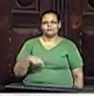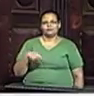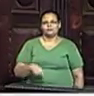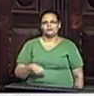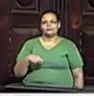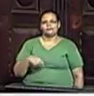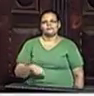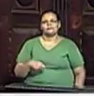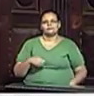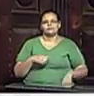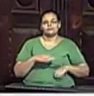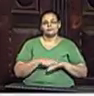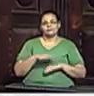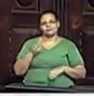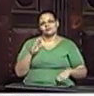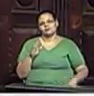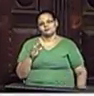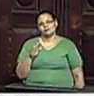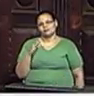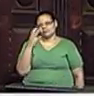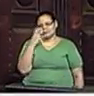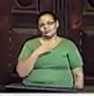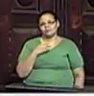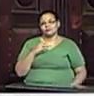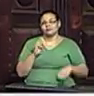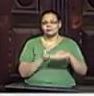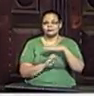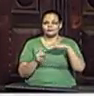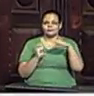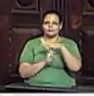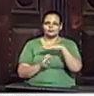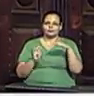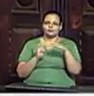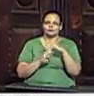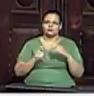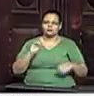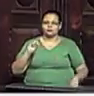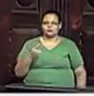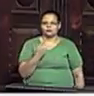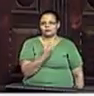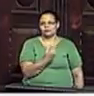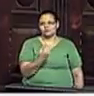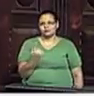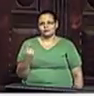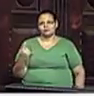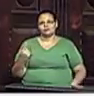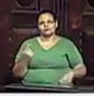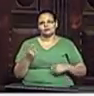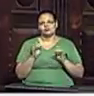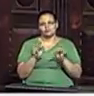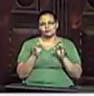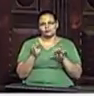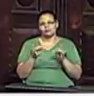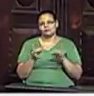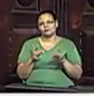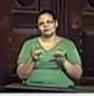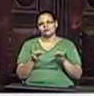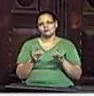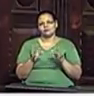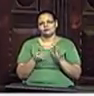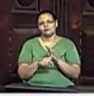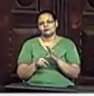estabelecemos punições mais rigorosas àquelas empresas ou indivíduos que comercializem